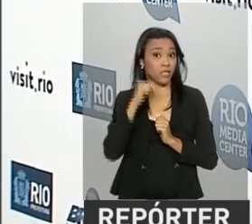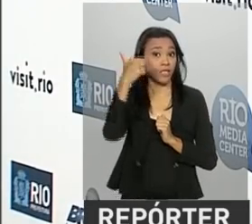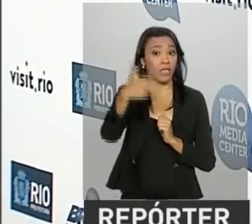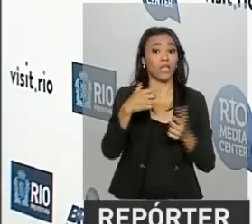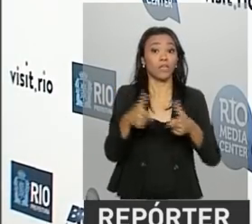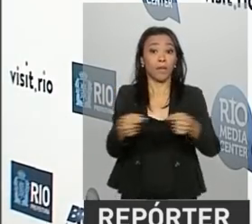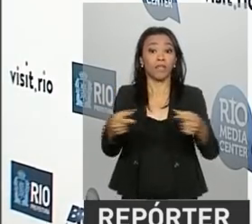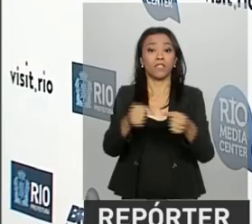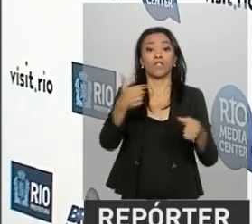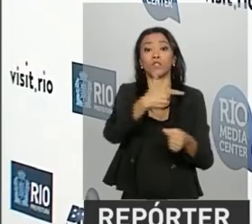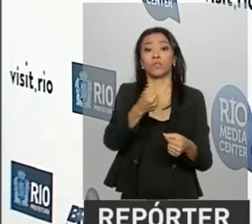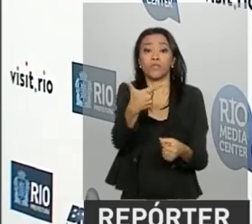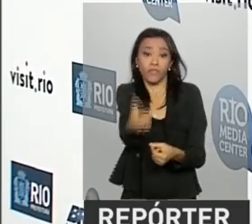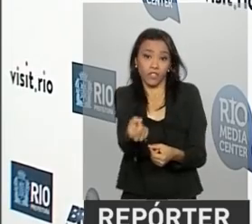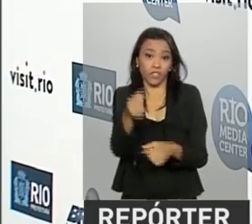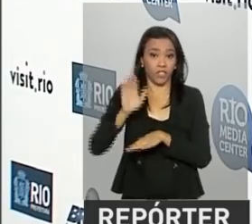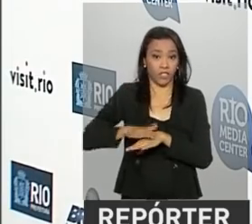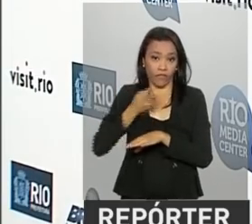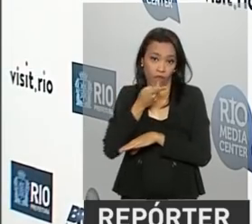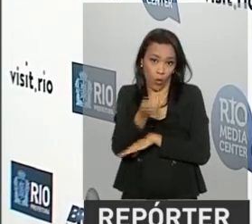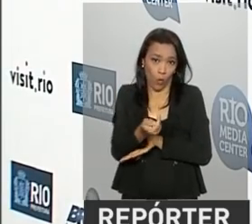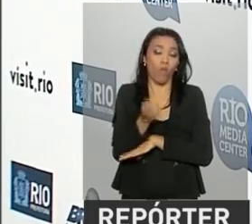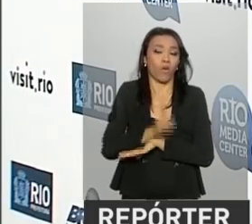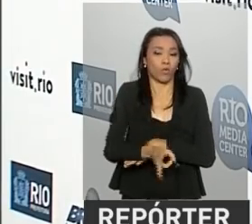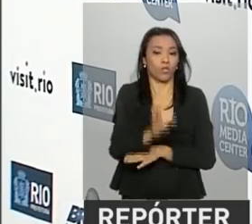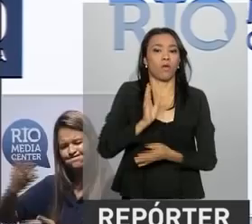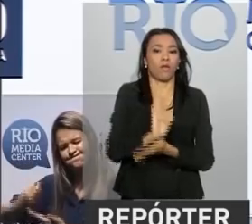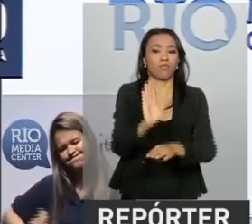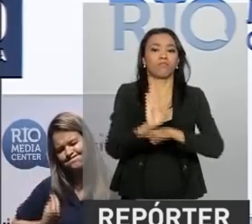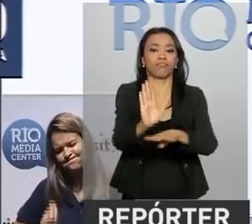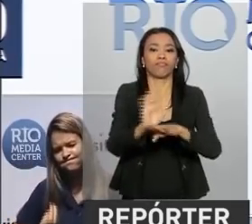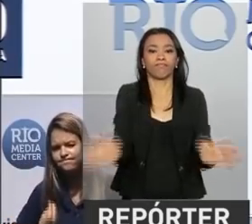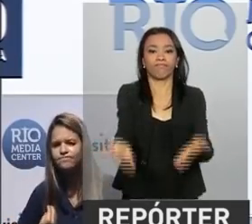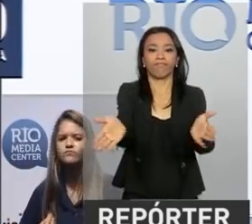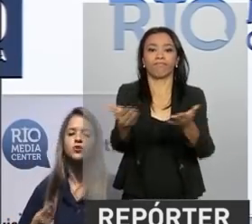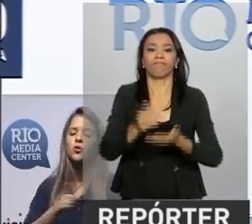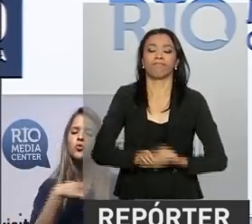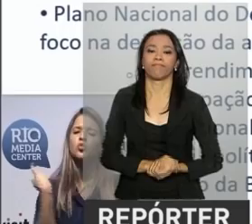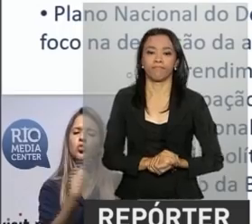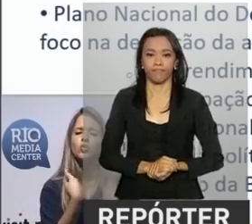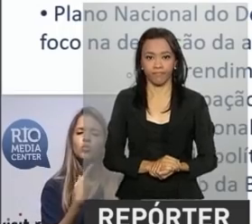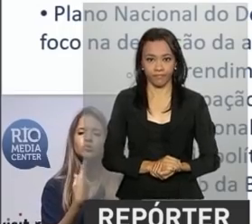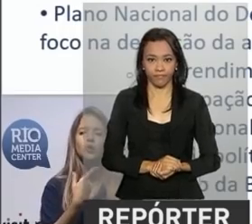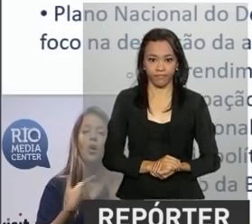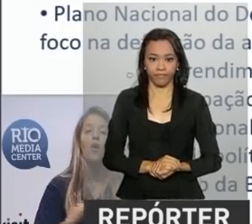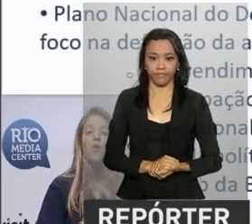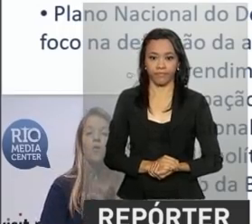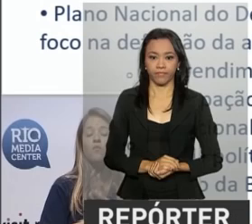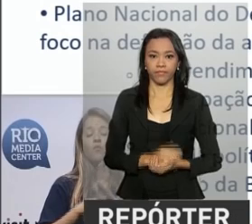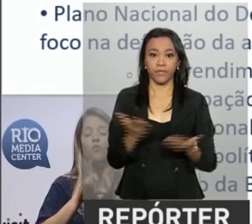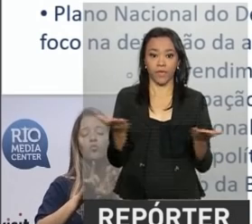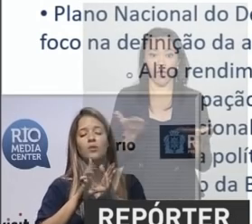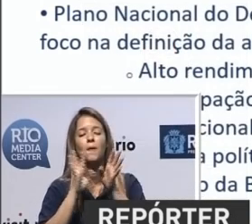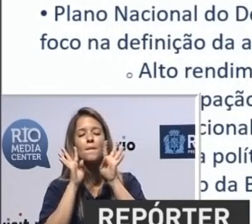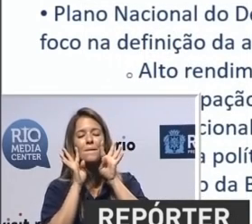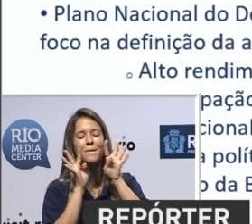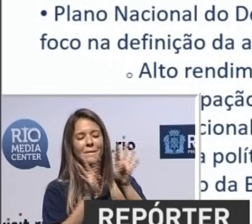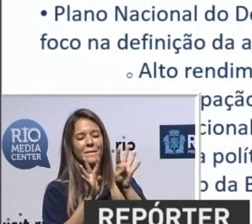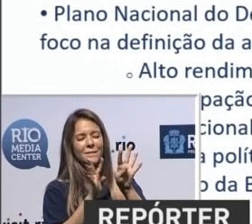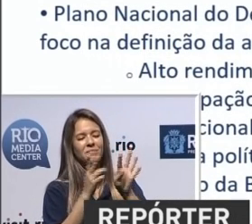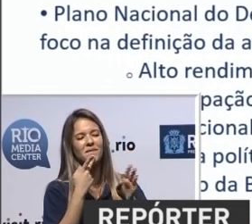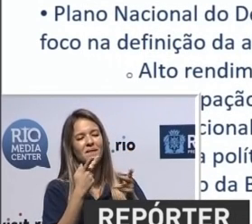o ministro Leonardo Pisciani, os investimentos vão continuar. E nós vamos agora voltar as nossas atenções para o